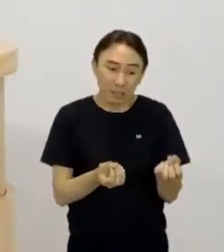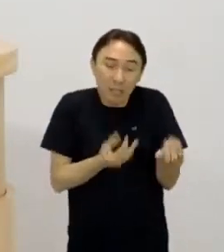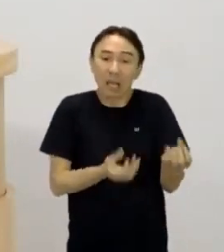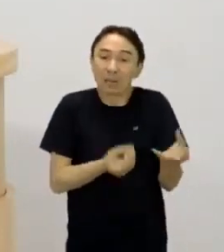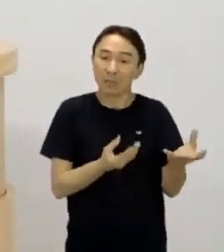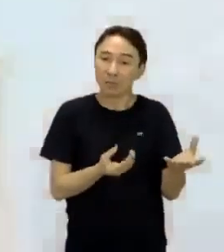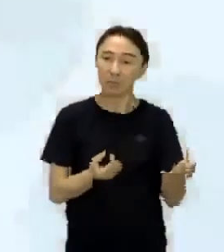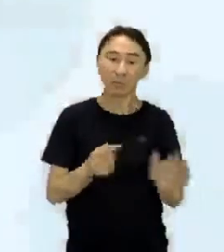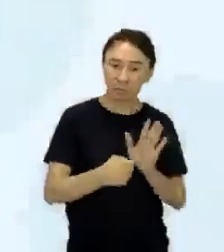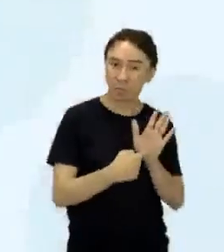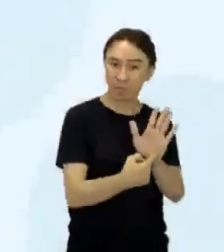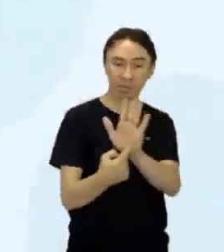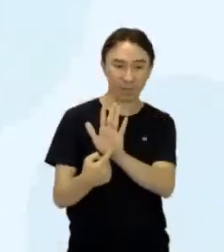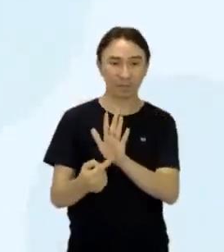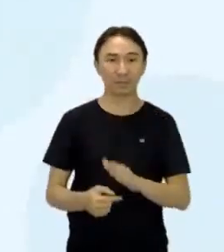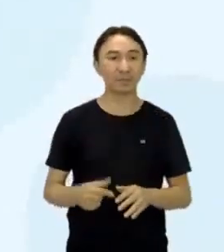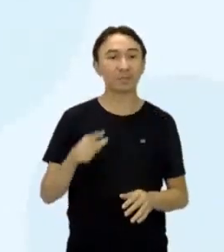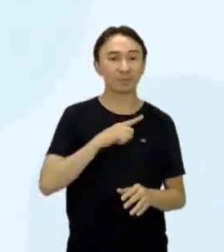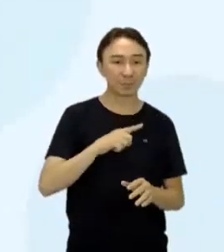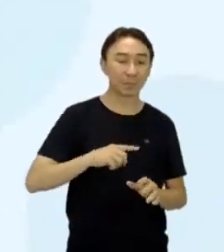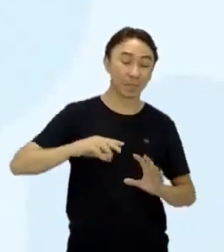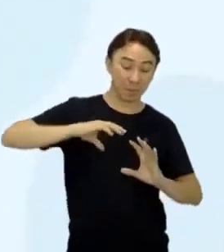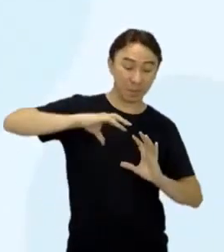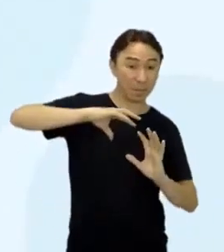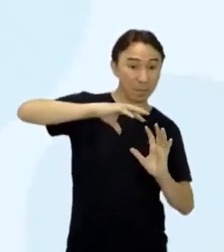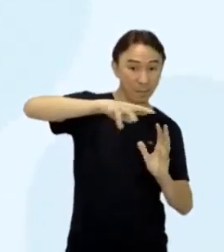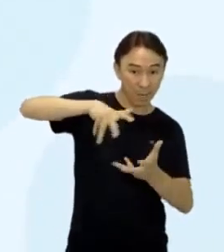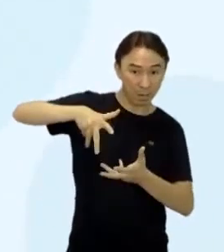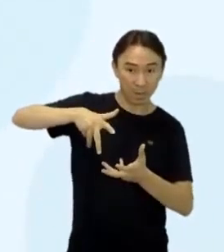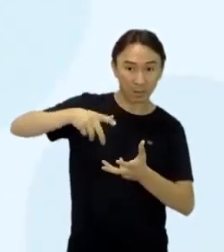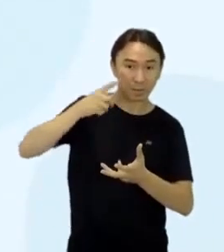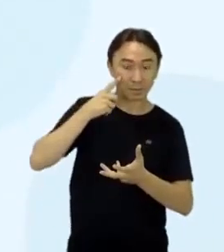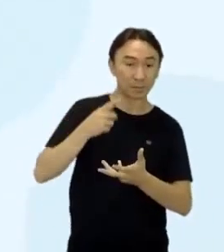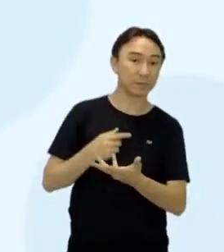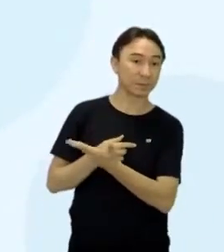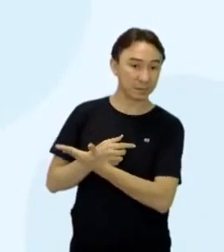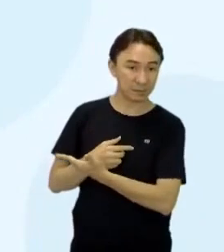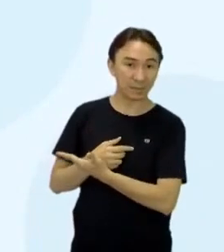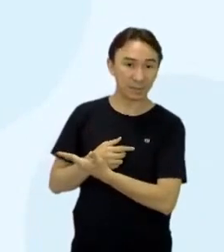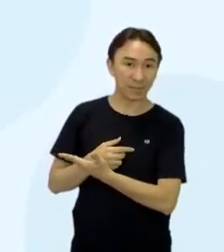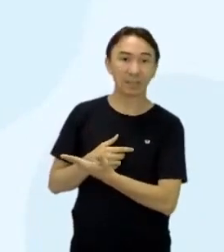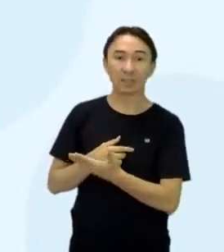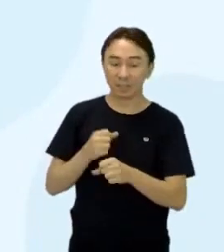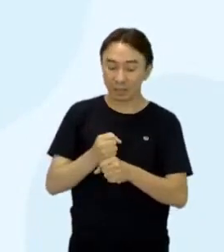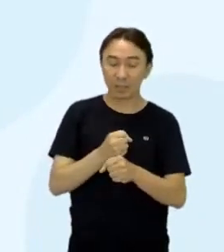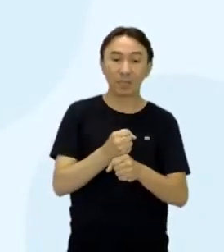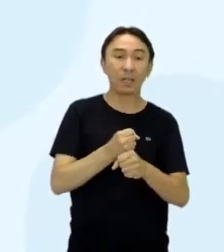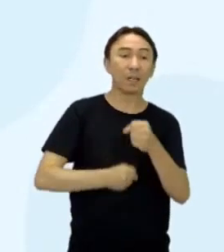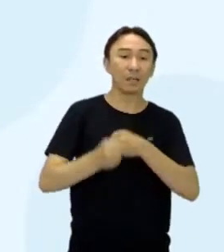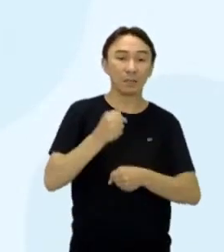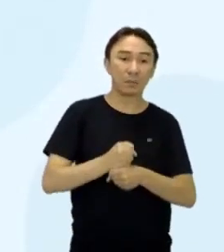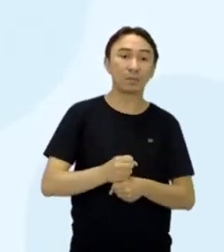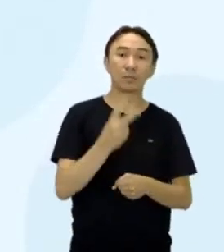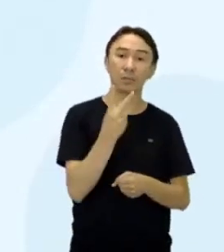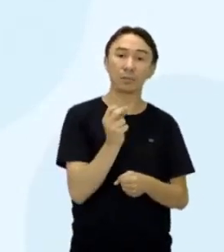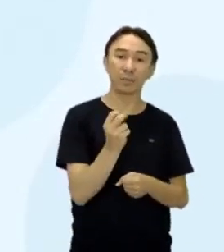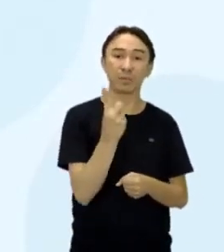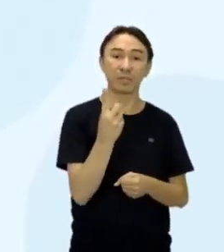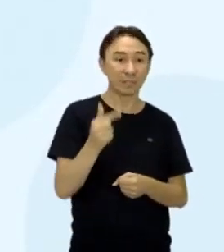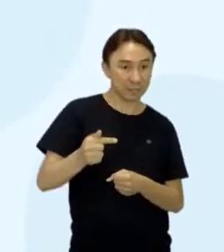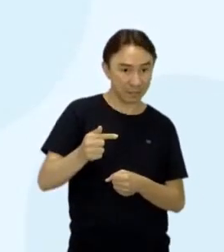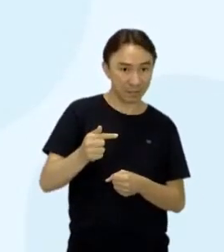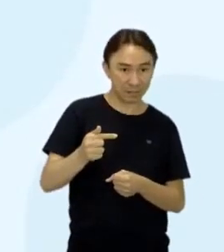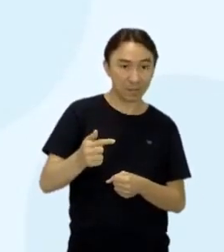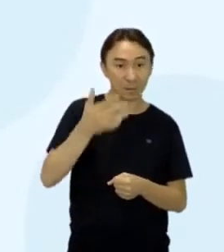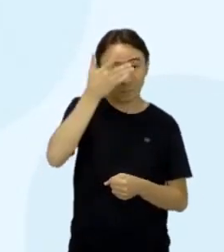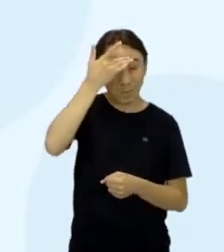um mapa que mostra aí a população total do planeta, né, em 2017. Então, quanto mais escuro está